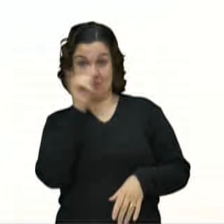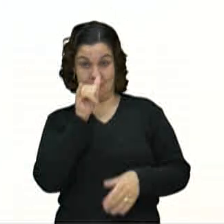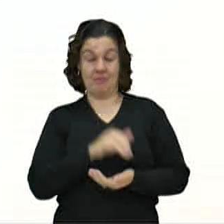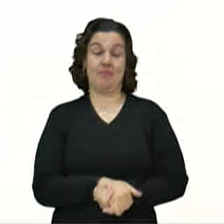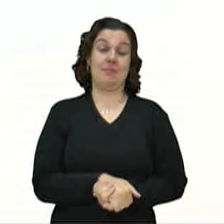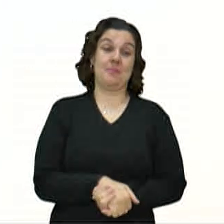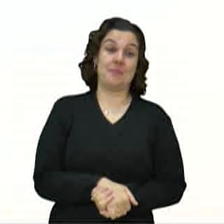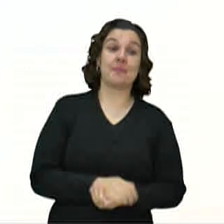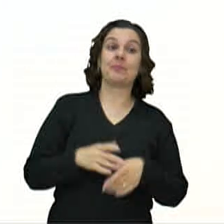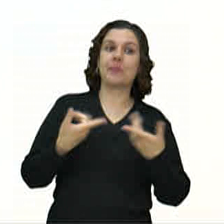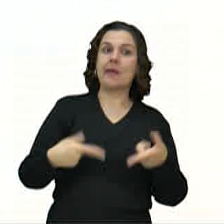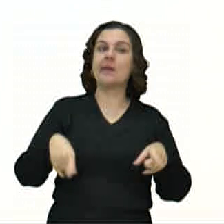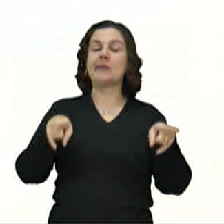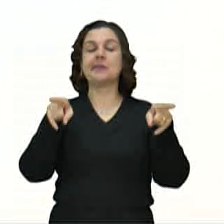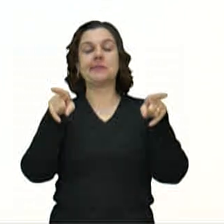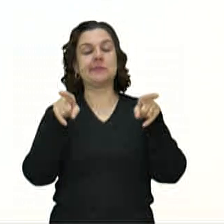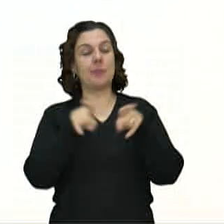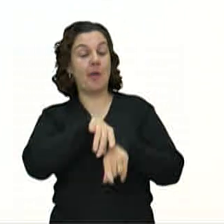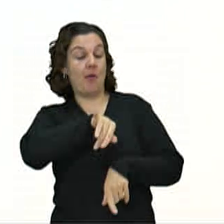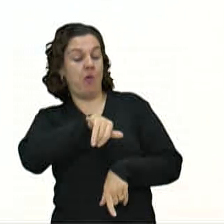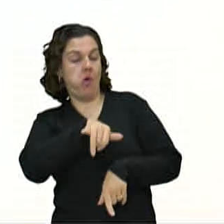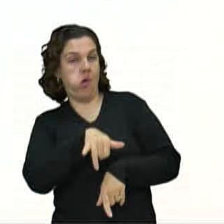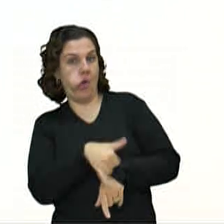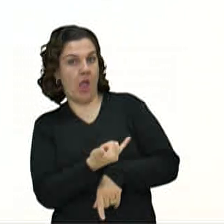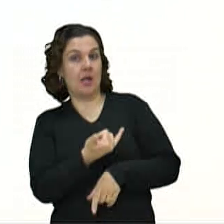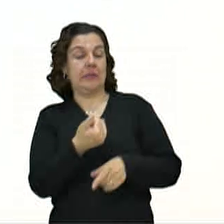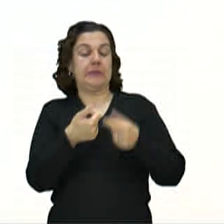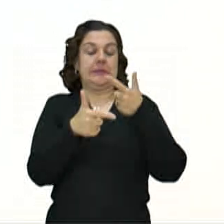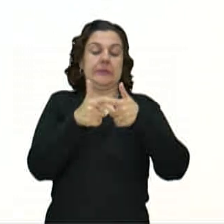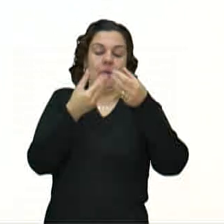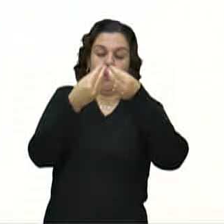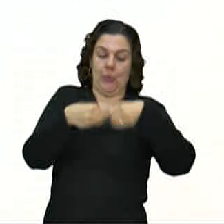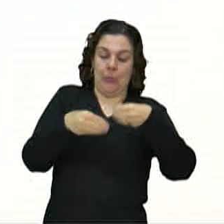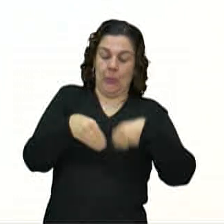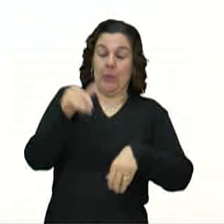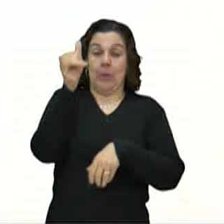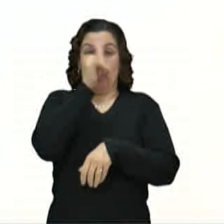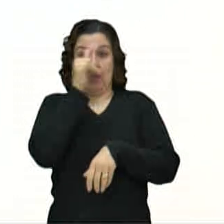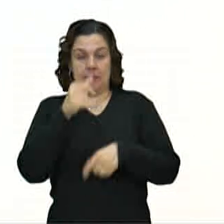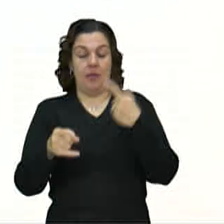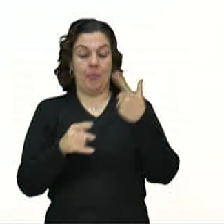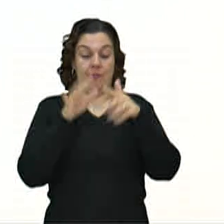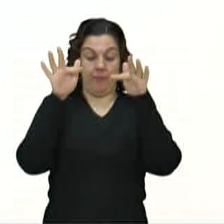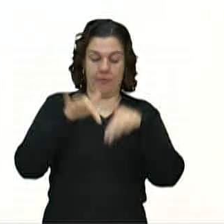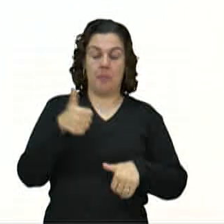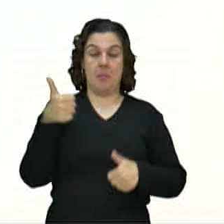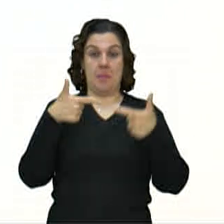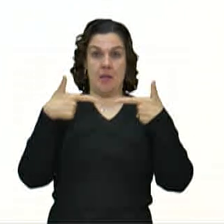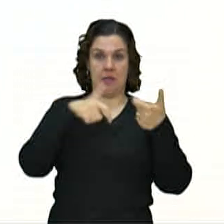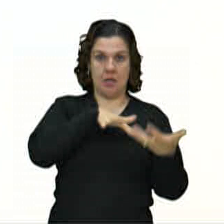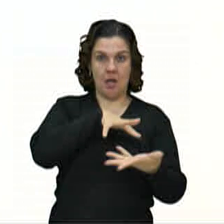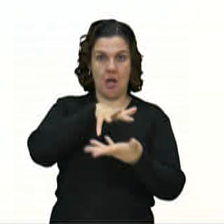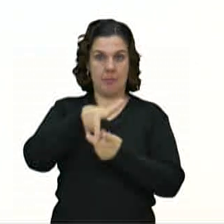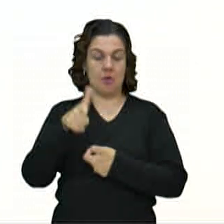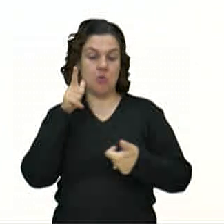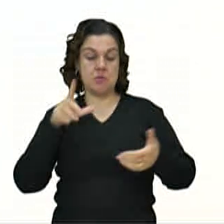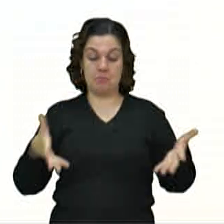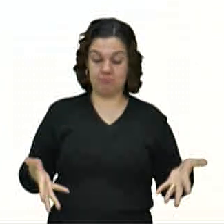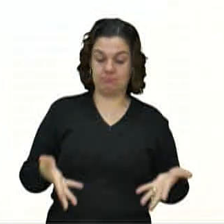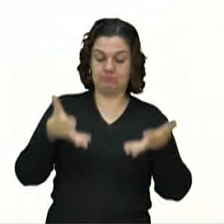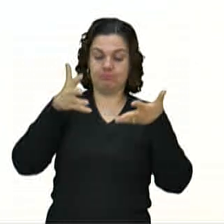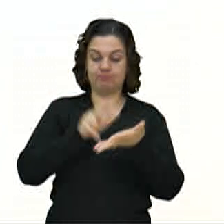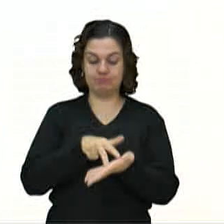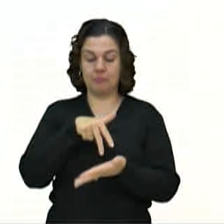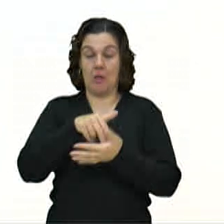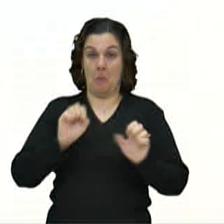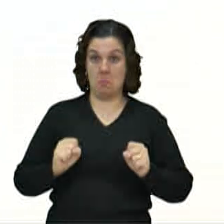Itália e Mussolini aproveitou-se da crise na Itália depois da Primeira Guerra Mundial para ganhar